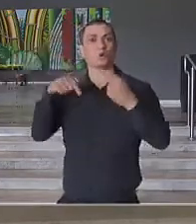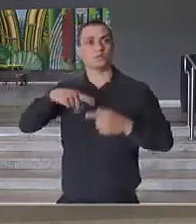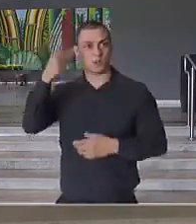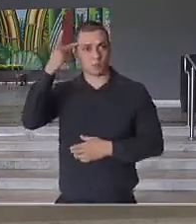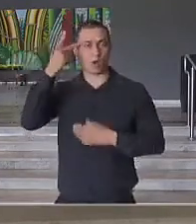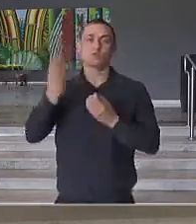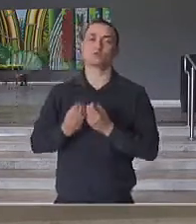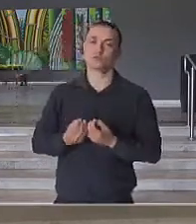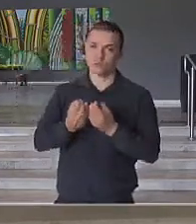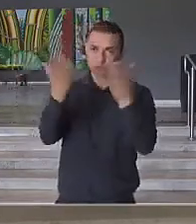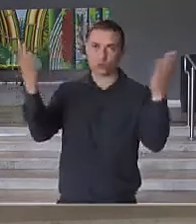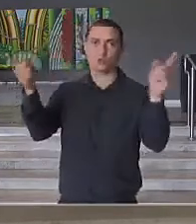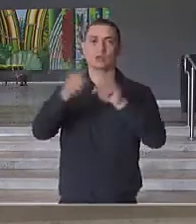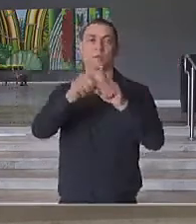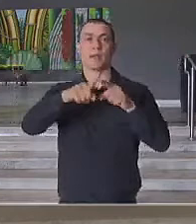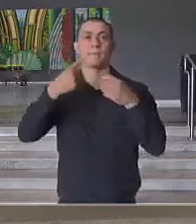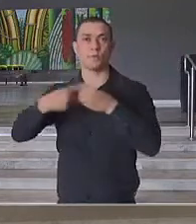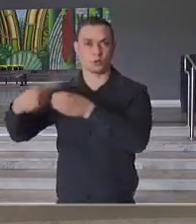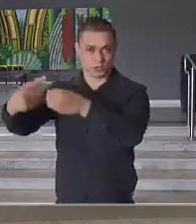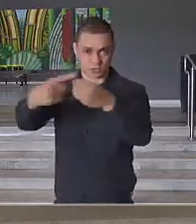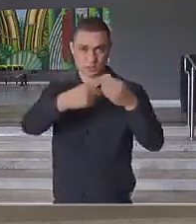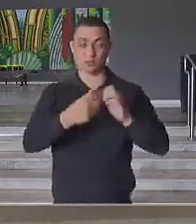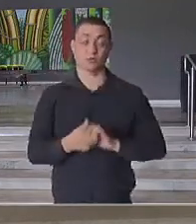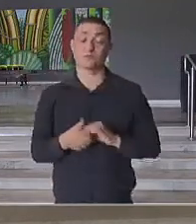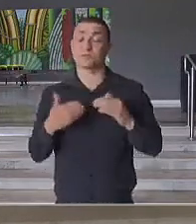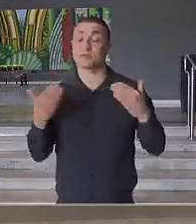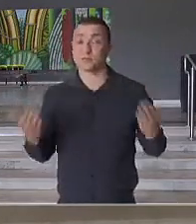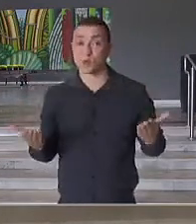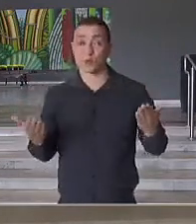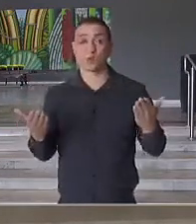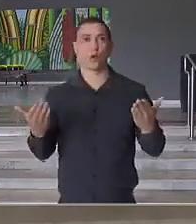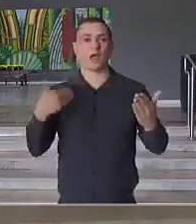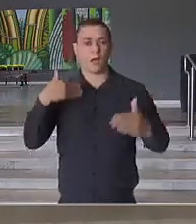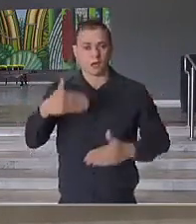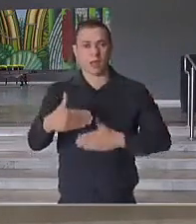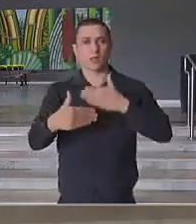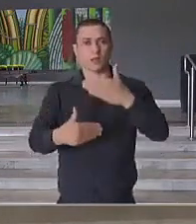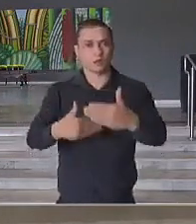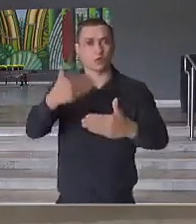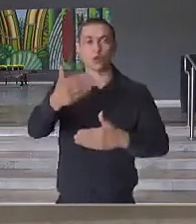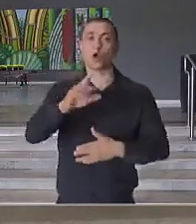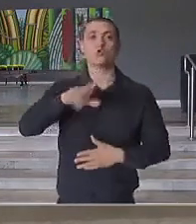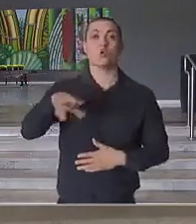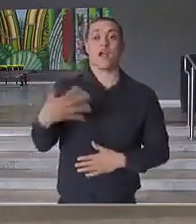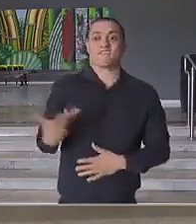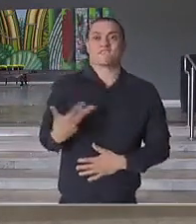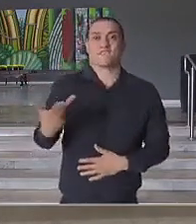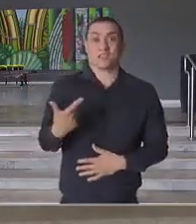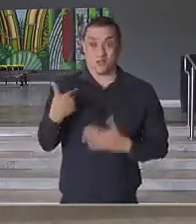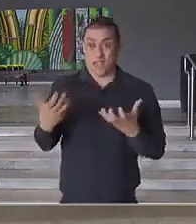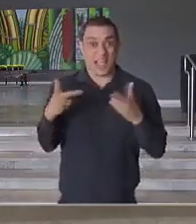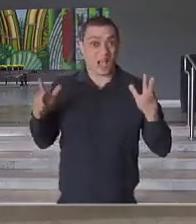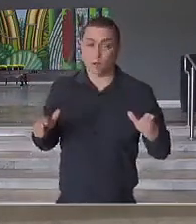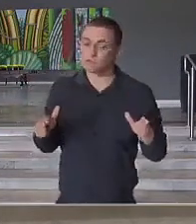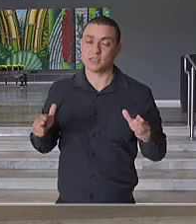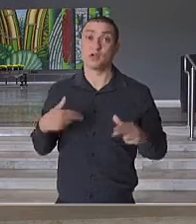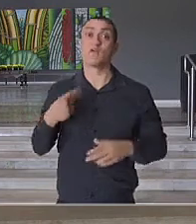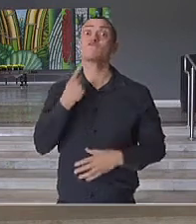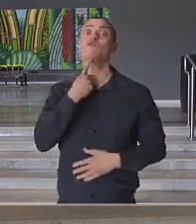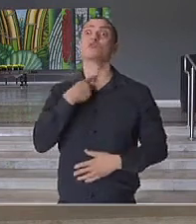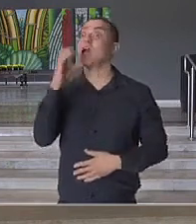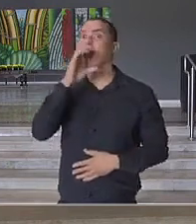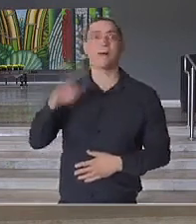distribuídos também para os municípios. Então, de uma forma gradual, não é a velocidade que nós gostaríamos, não é